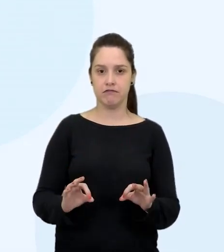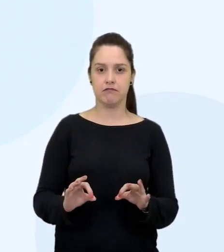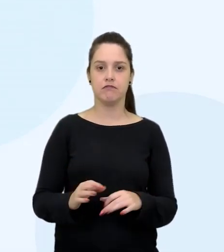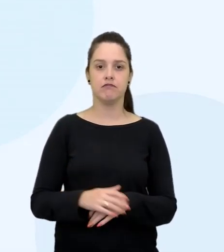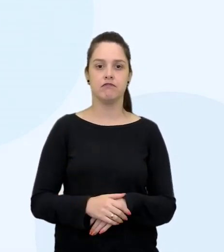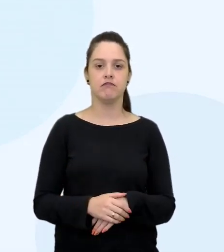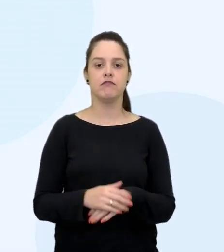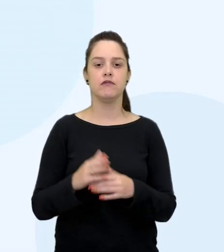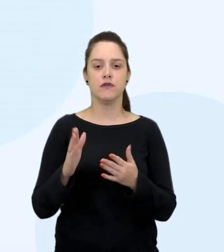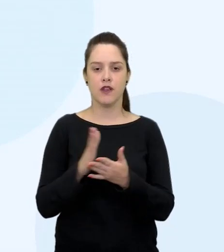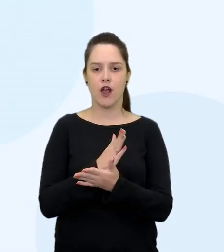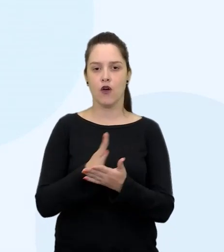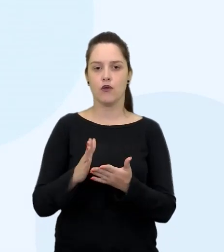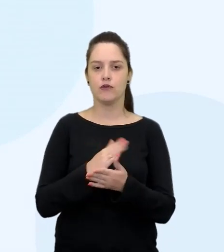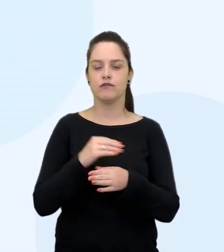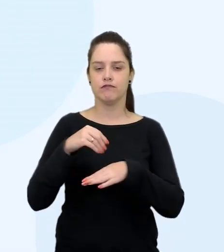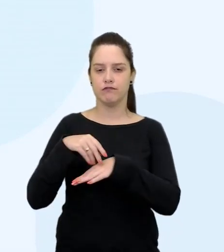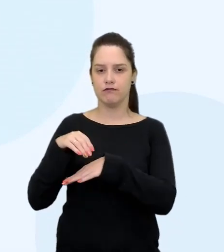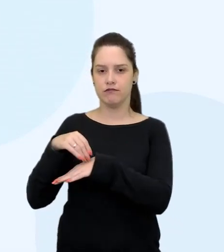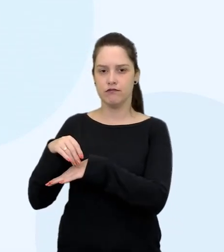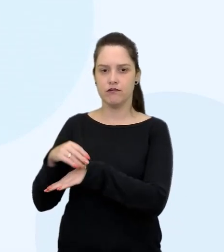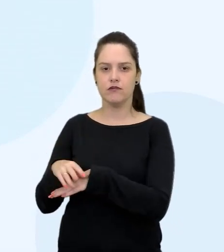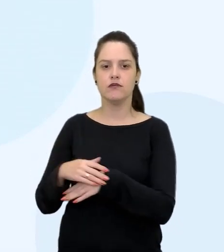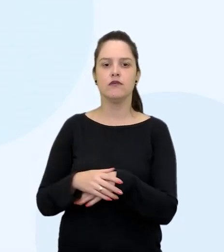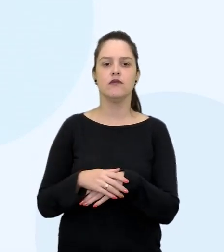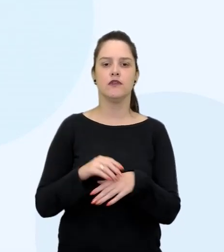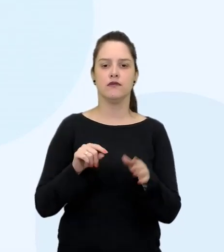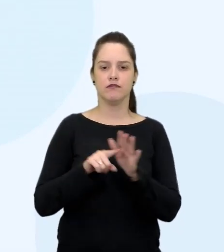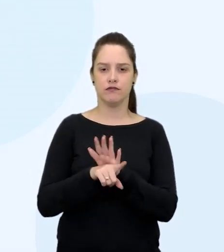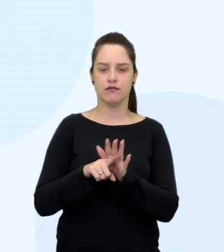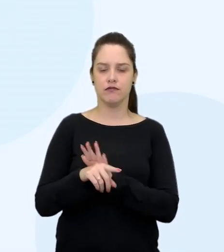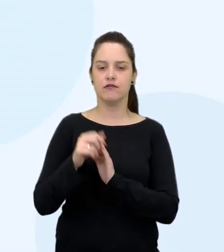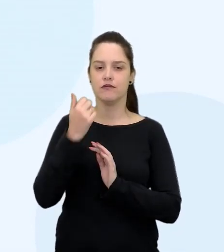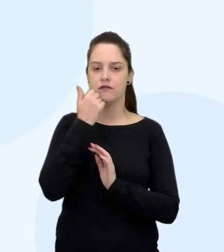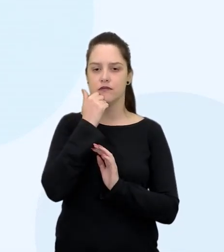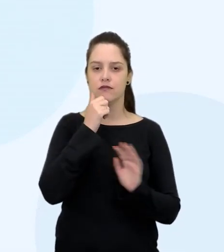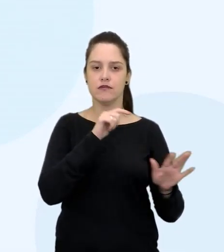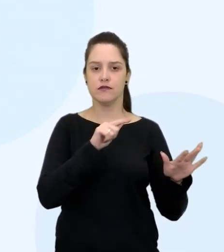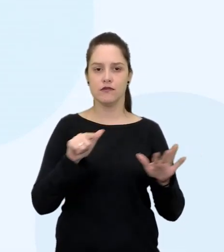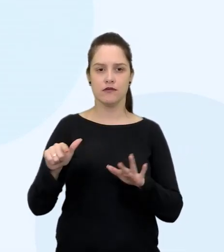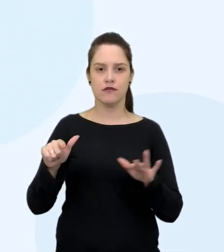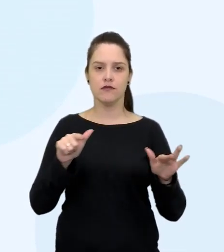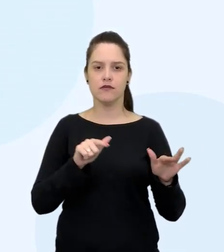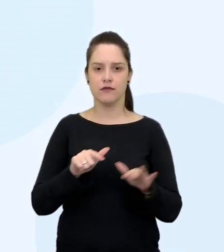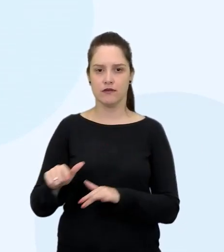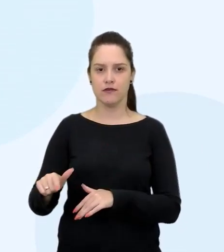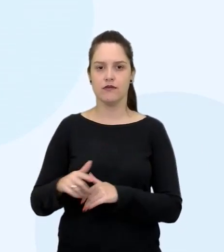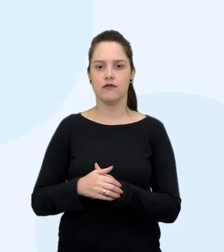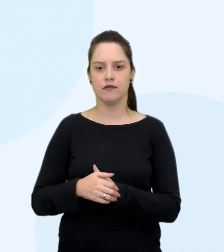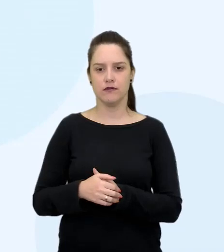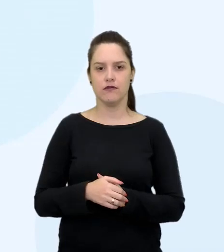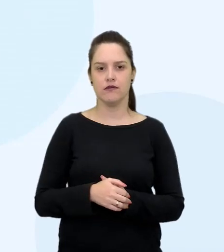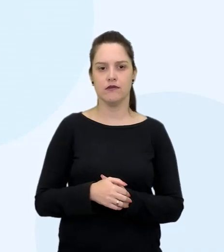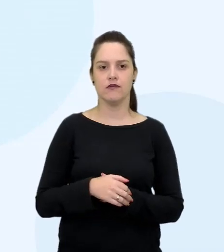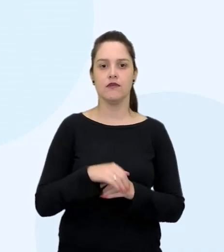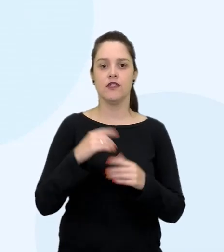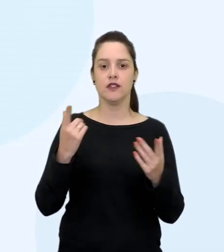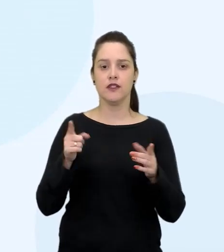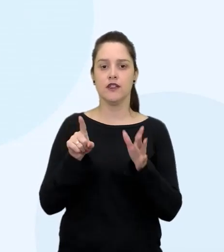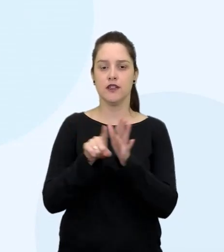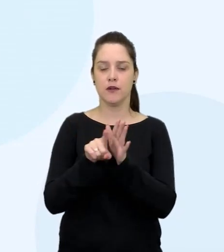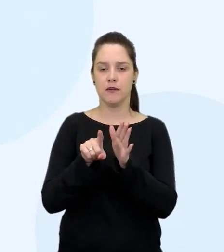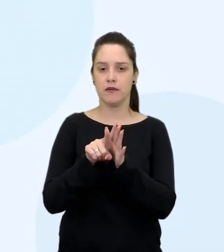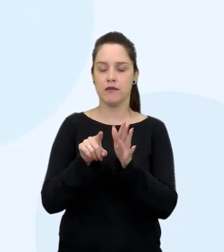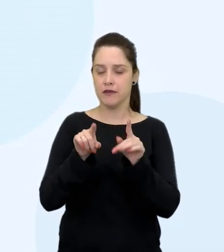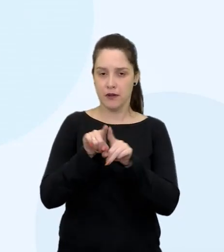os desafios musicais, que eu já participei da aula do Anderson essa semana, né? Tem ali dos jogos de tabuleiro, e a gente está na parte de identificar e definir o